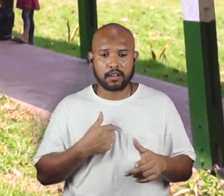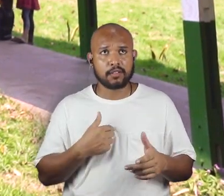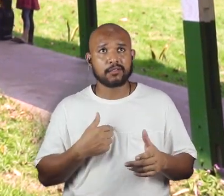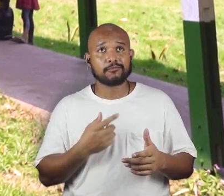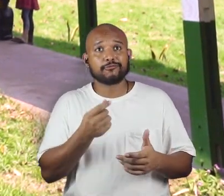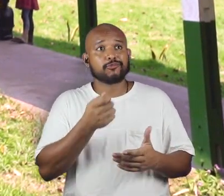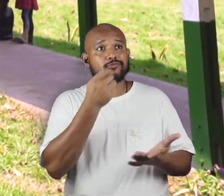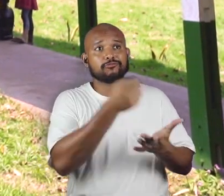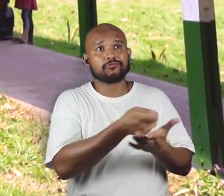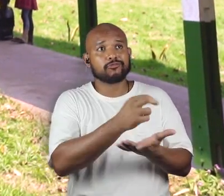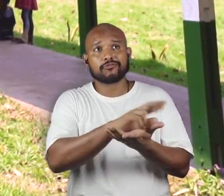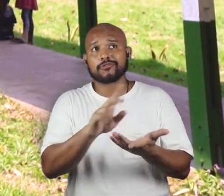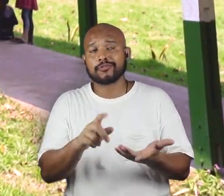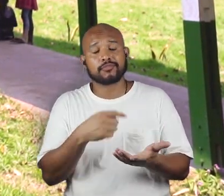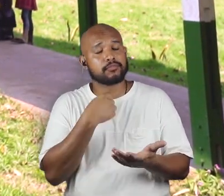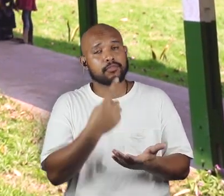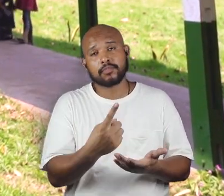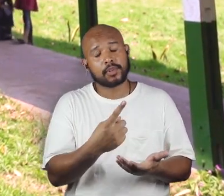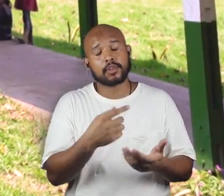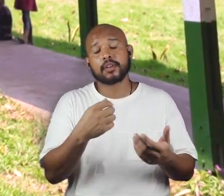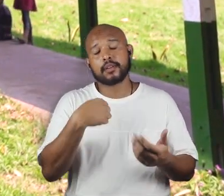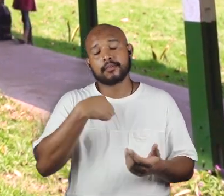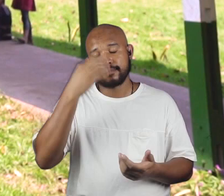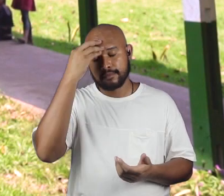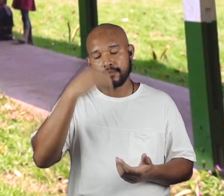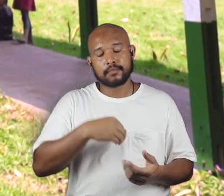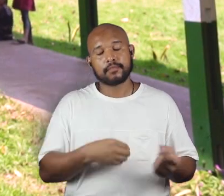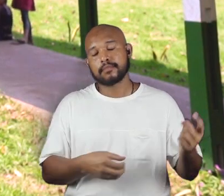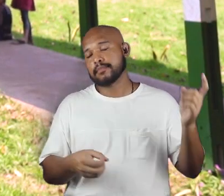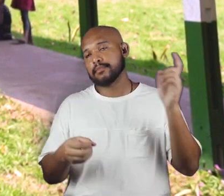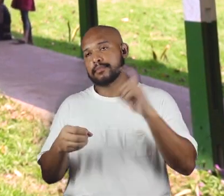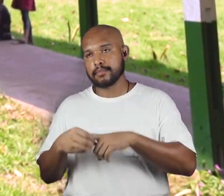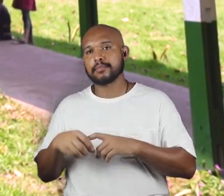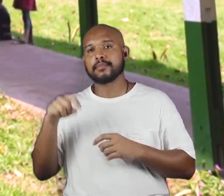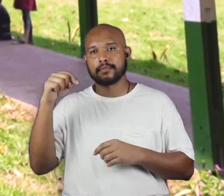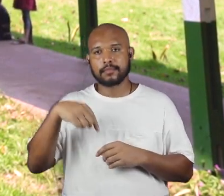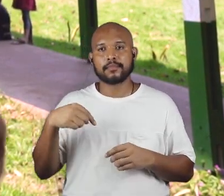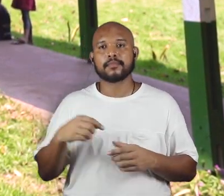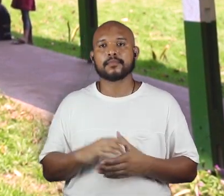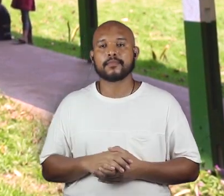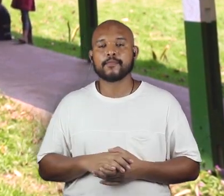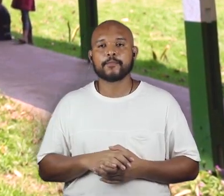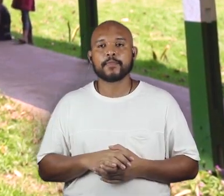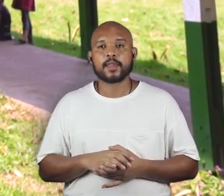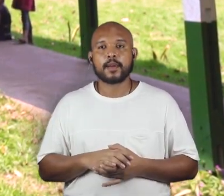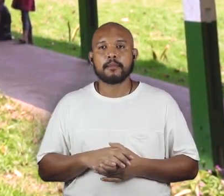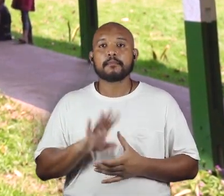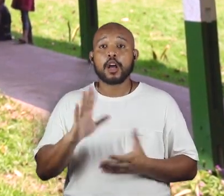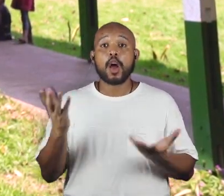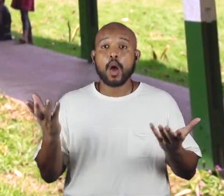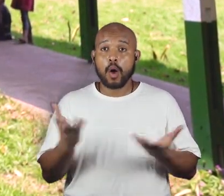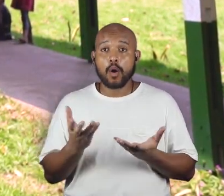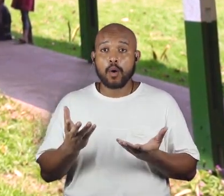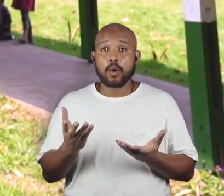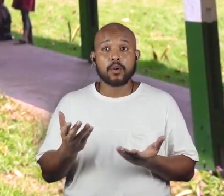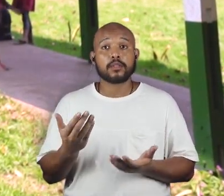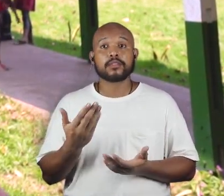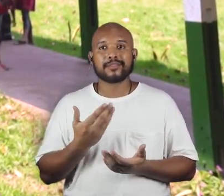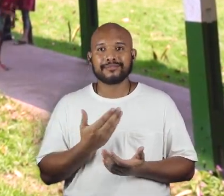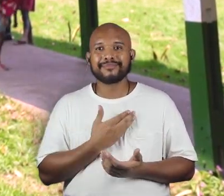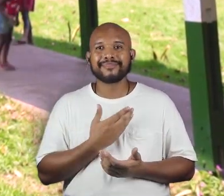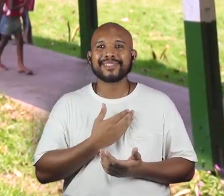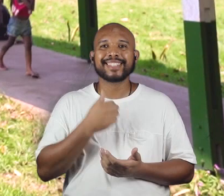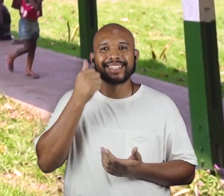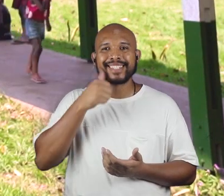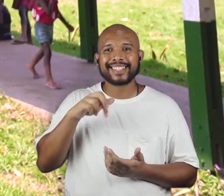retornar à aldeia por questão financeira, né? Nosso pessoal não teve a estrutura para nós ficar